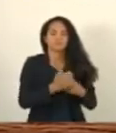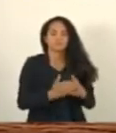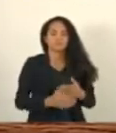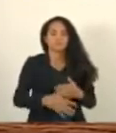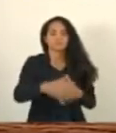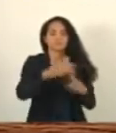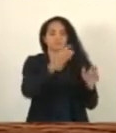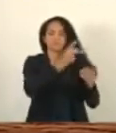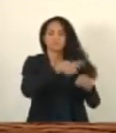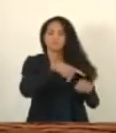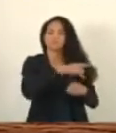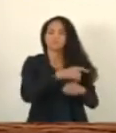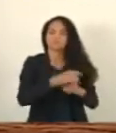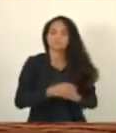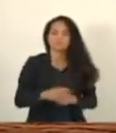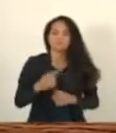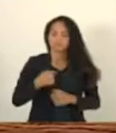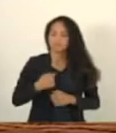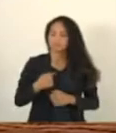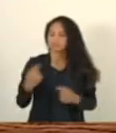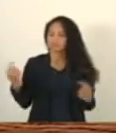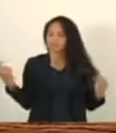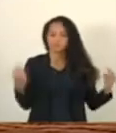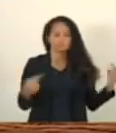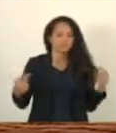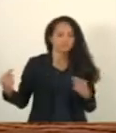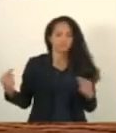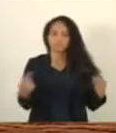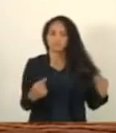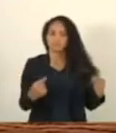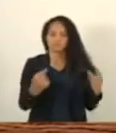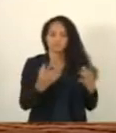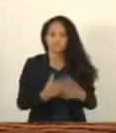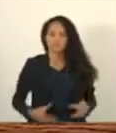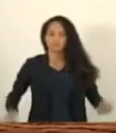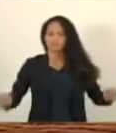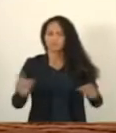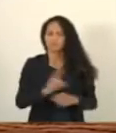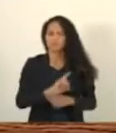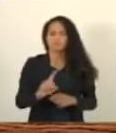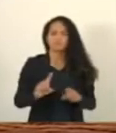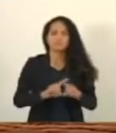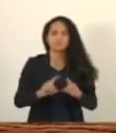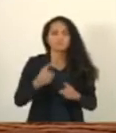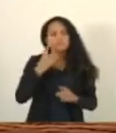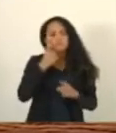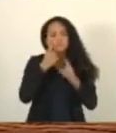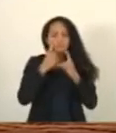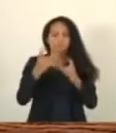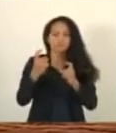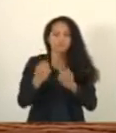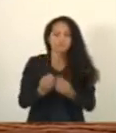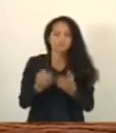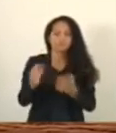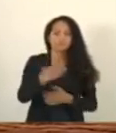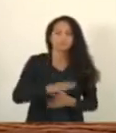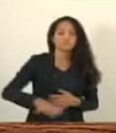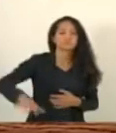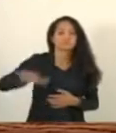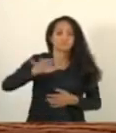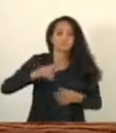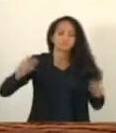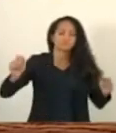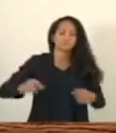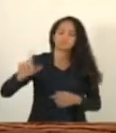derrota de um sobre o outro, mas a acomodação de interesses para que todos